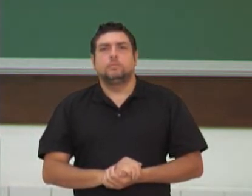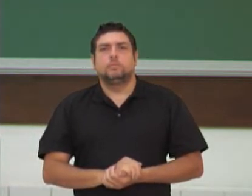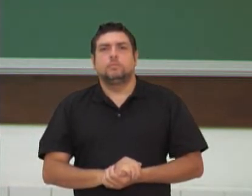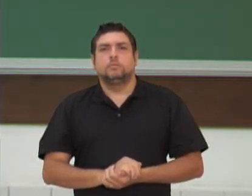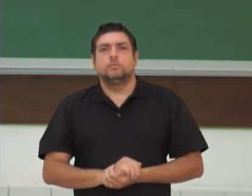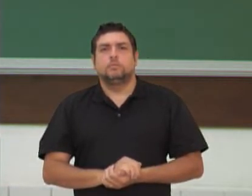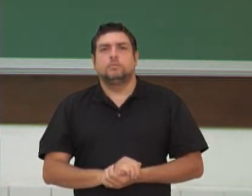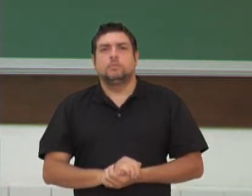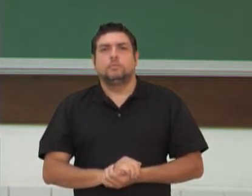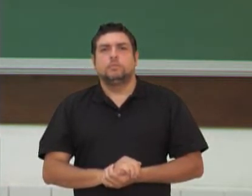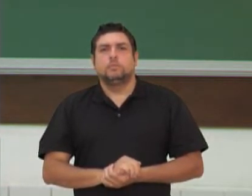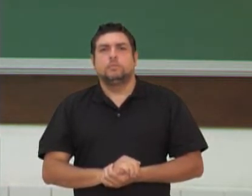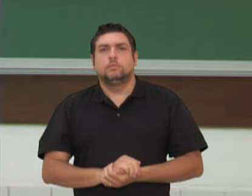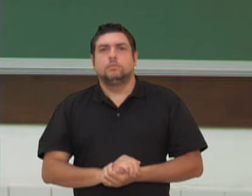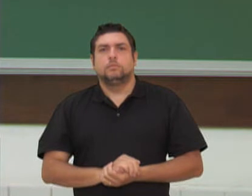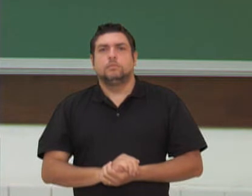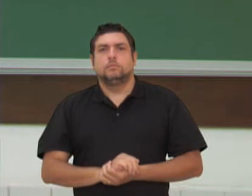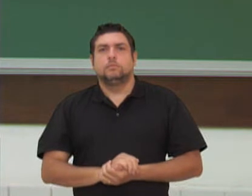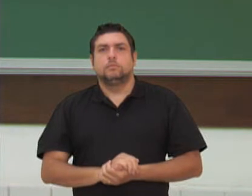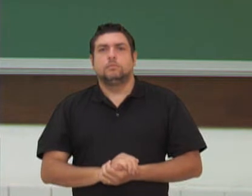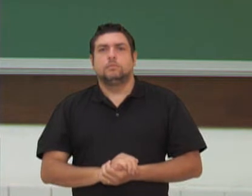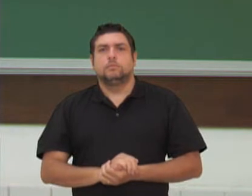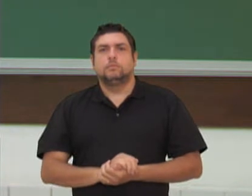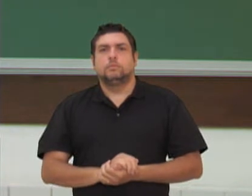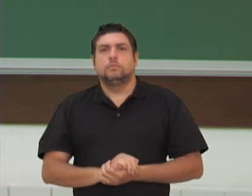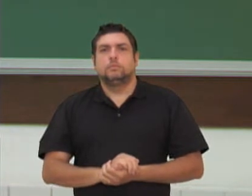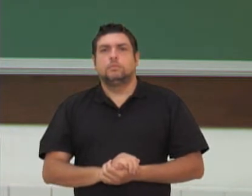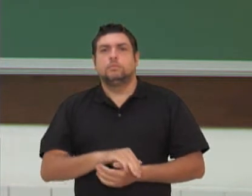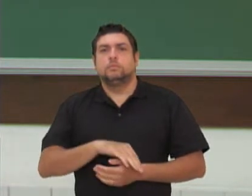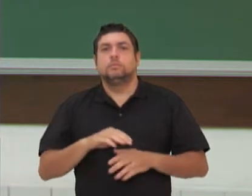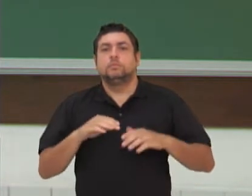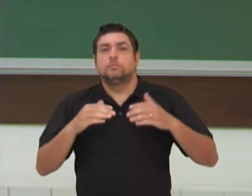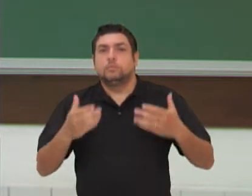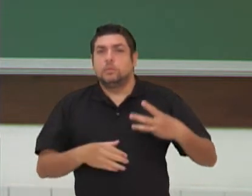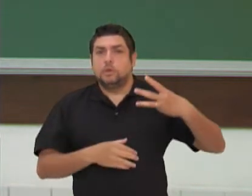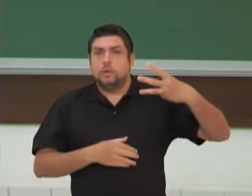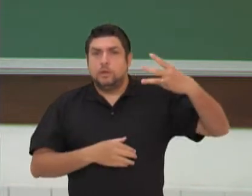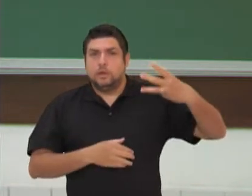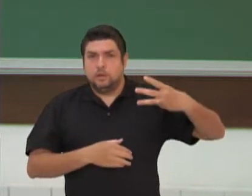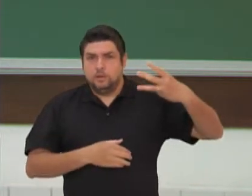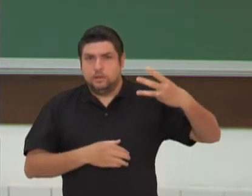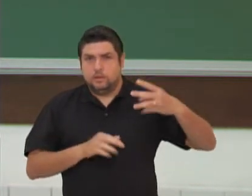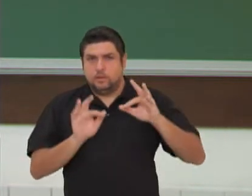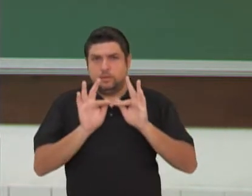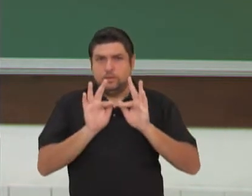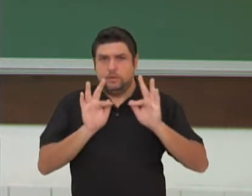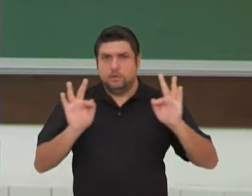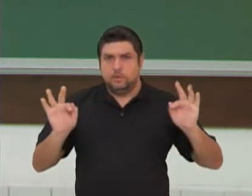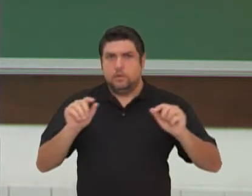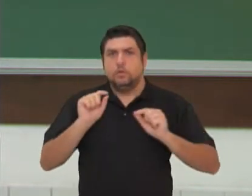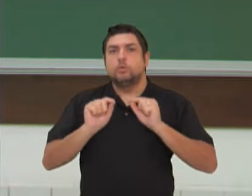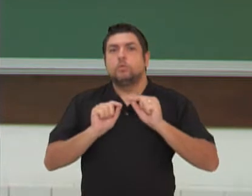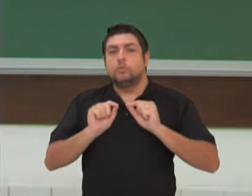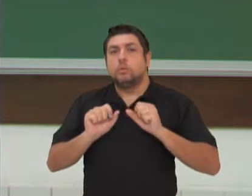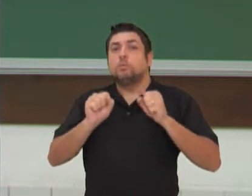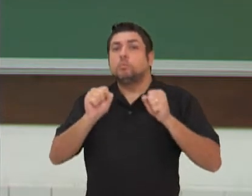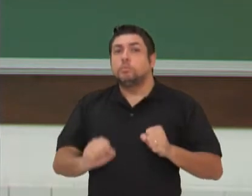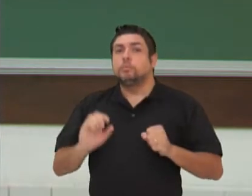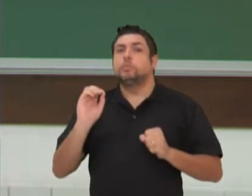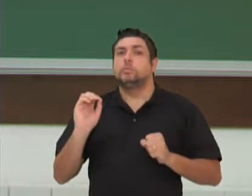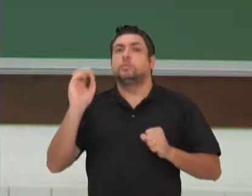classroom. É uma probabilidade, ¿sí? Ou quase como uma hipótese para alguma coisa.